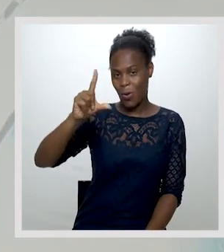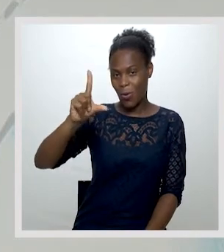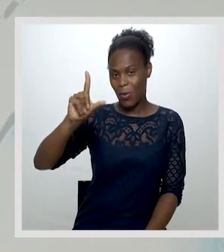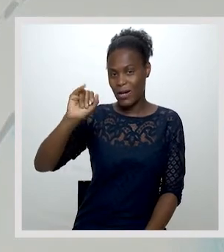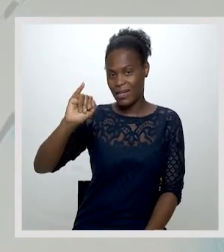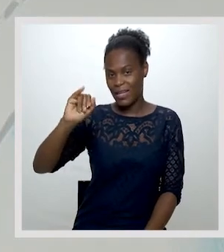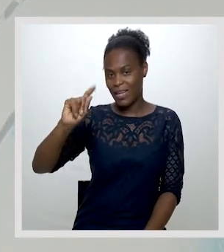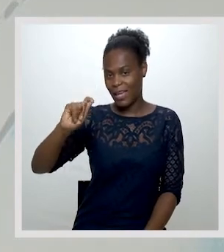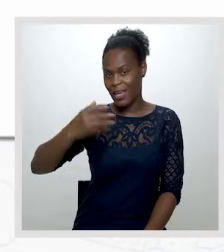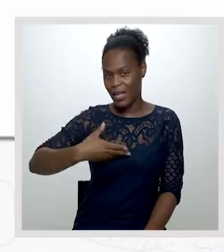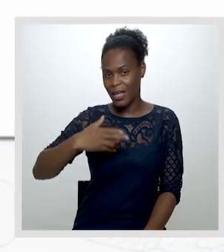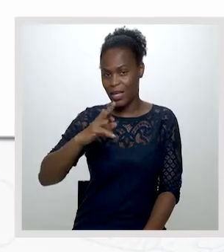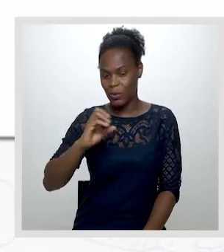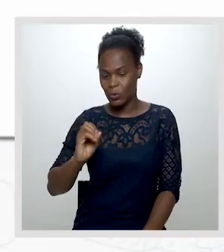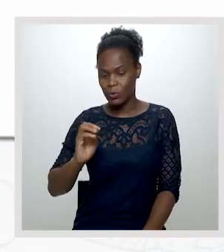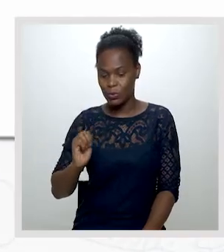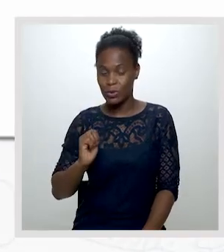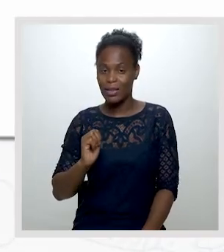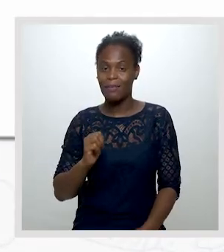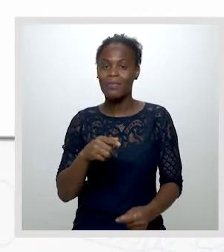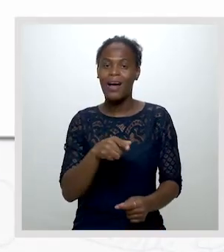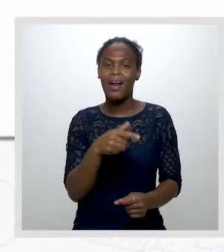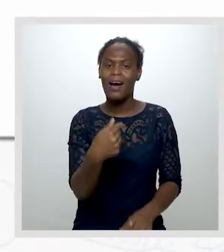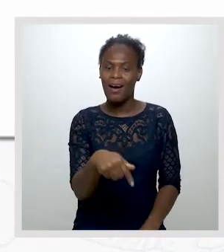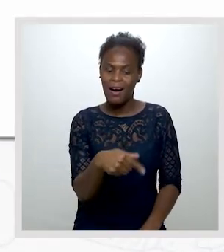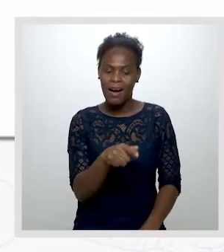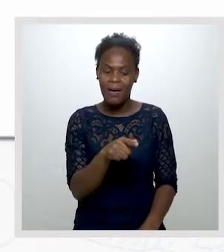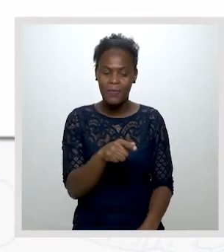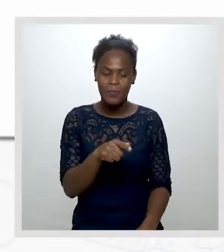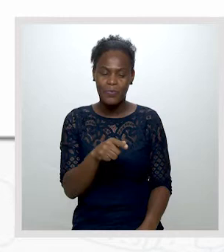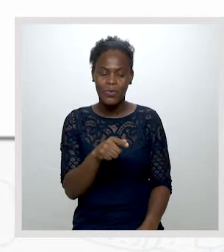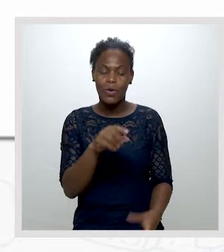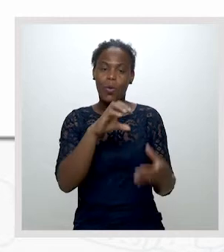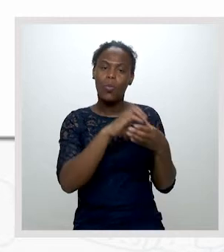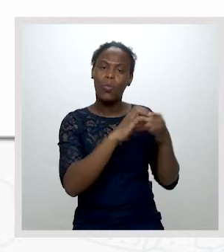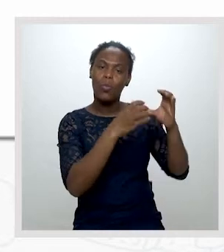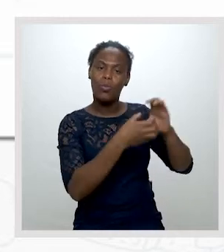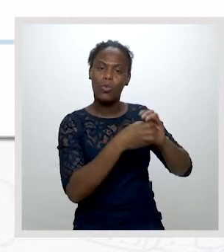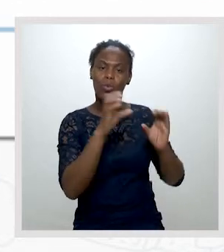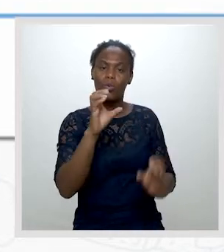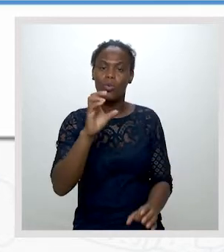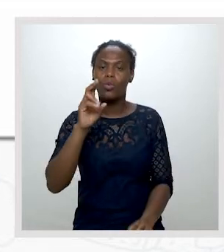poliedros. Vamos ver. Temos ali um cubo.